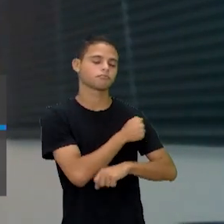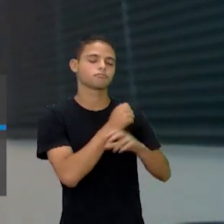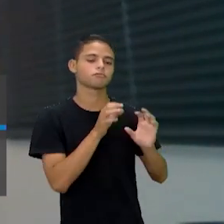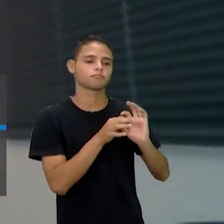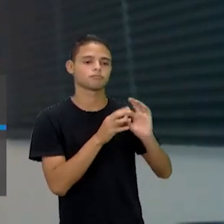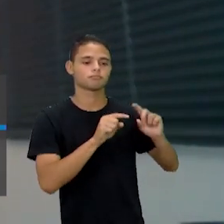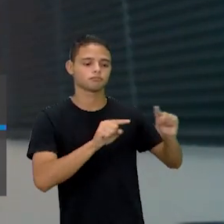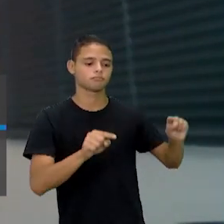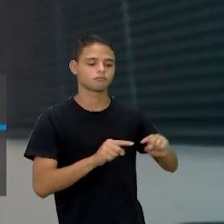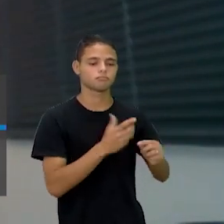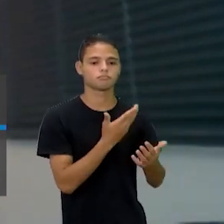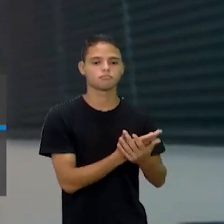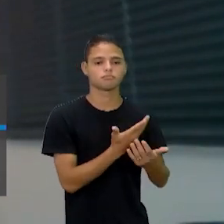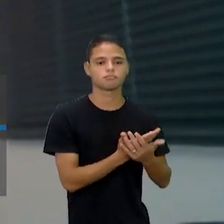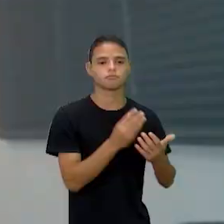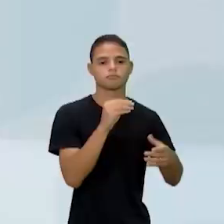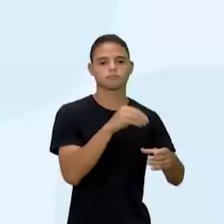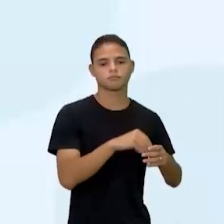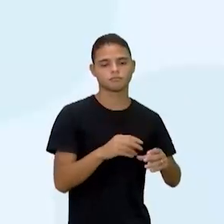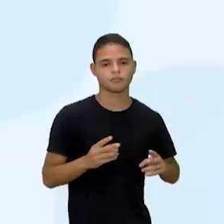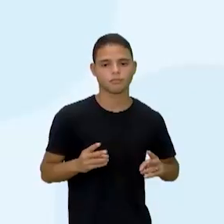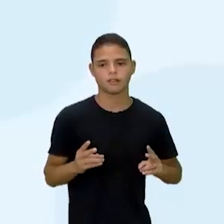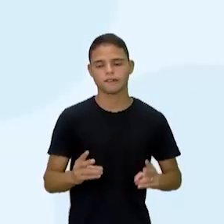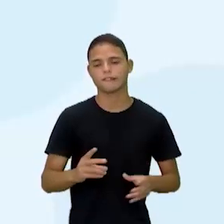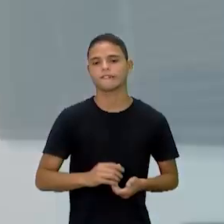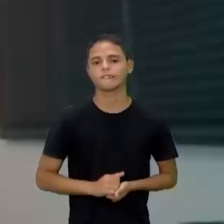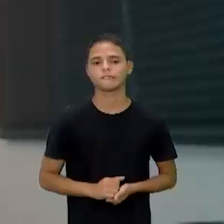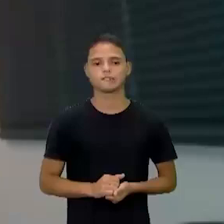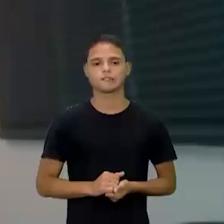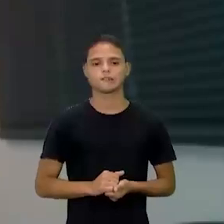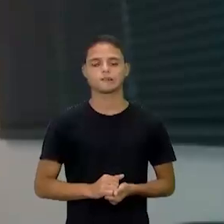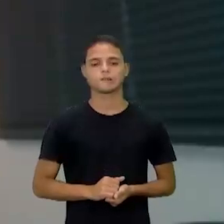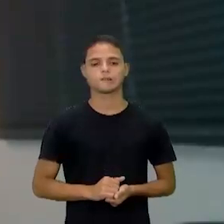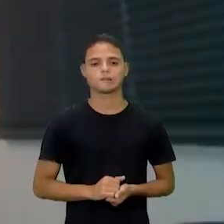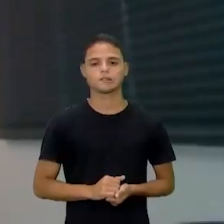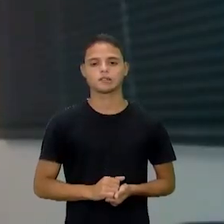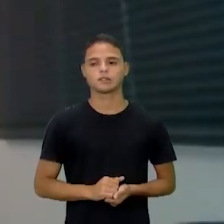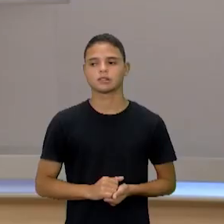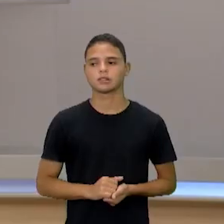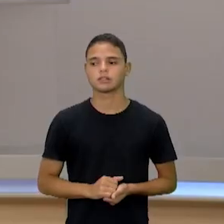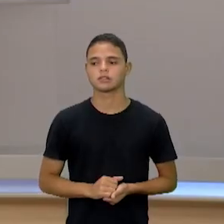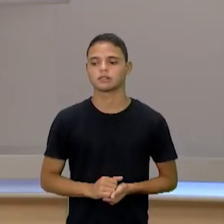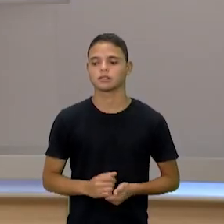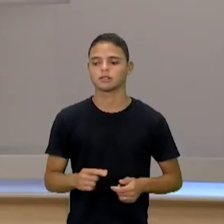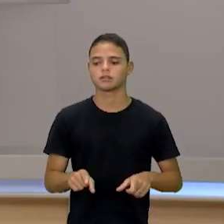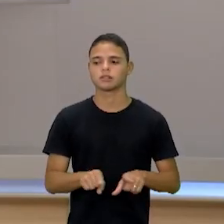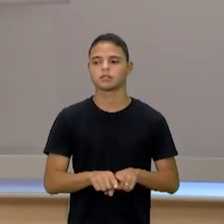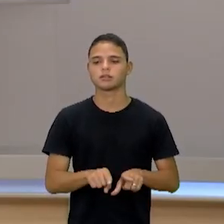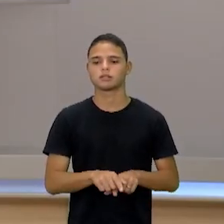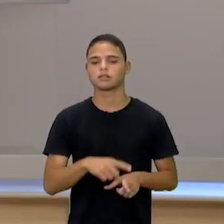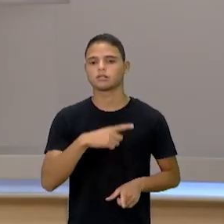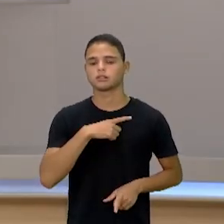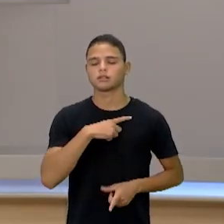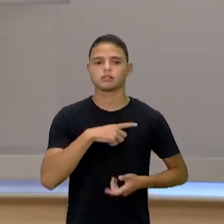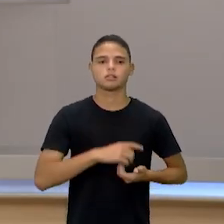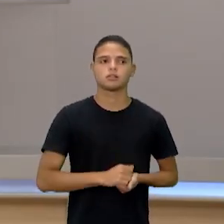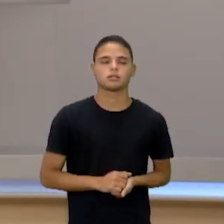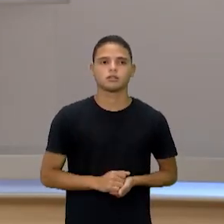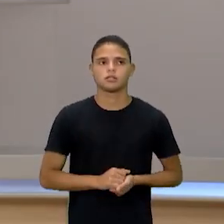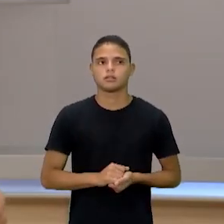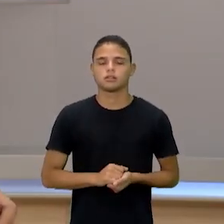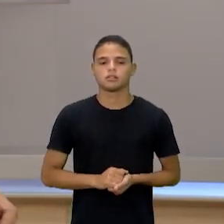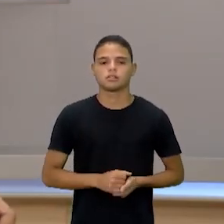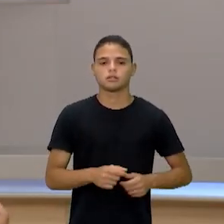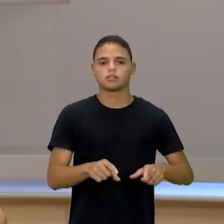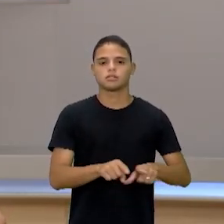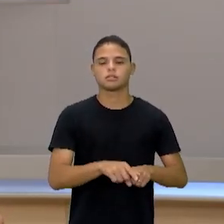aula. Vamos continuar lá, as características. Denise, Diga, Jefferson. só uma pergunta. Sim. Aqui no chat ainda os professores estão